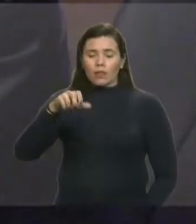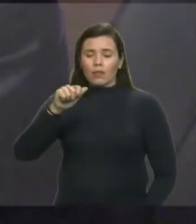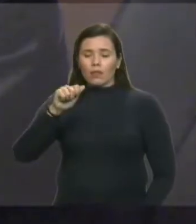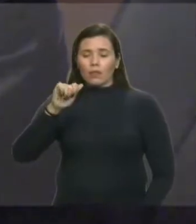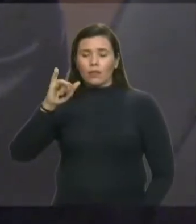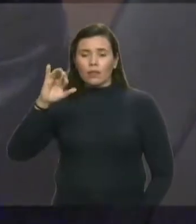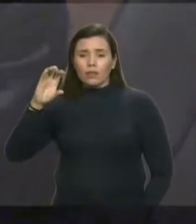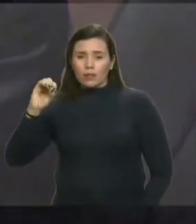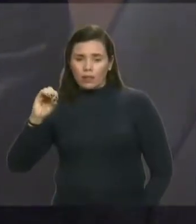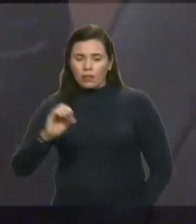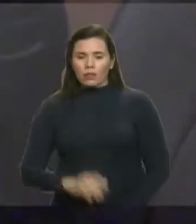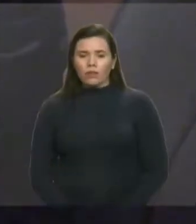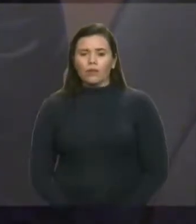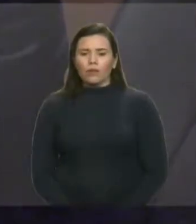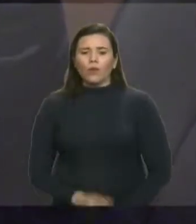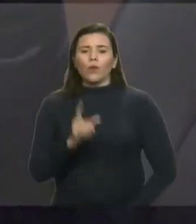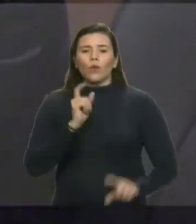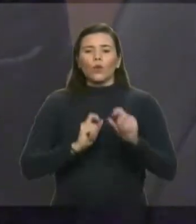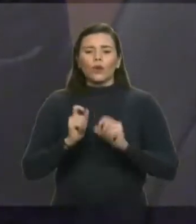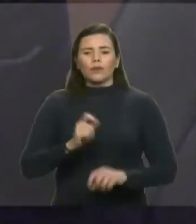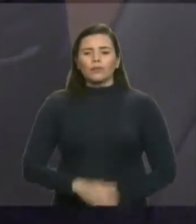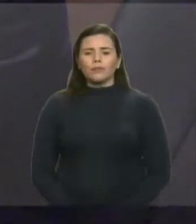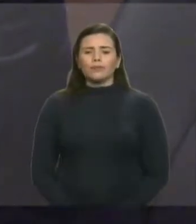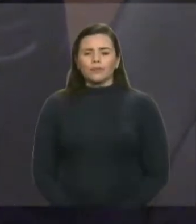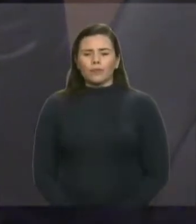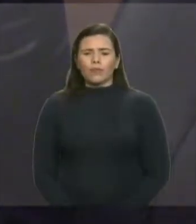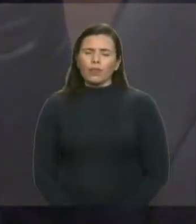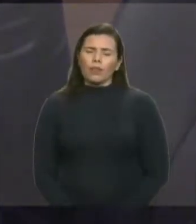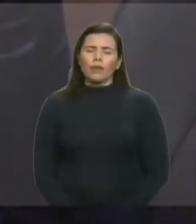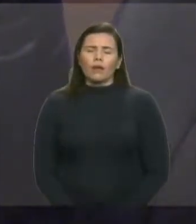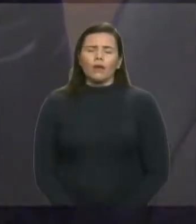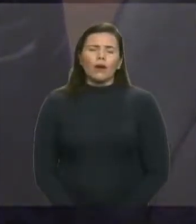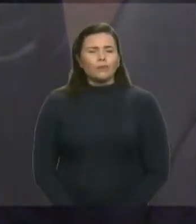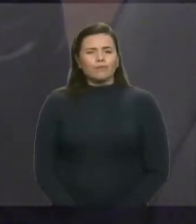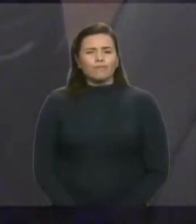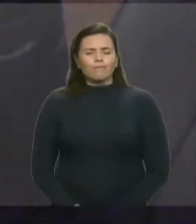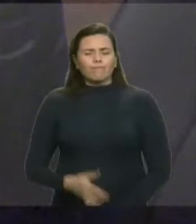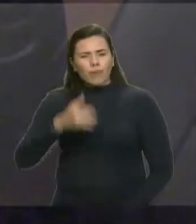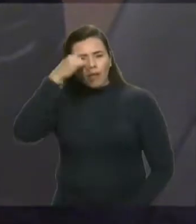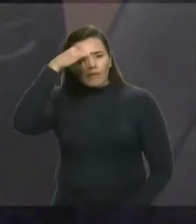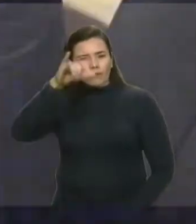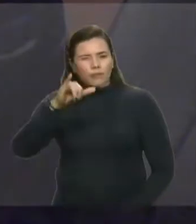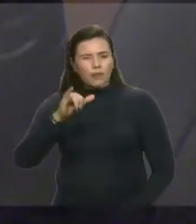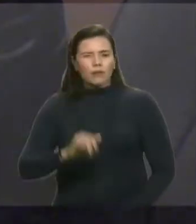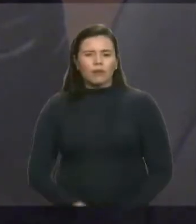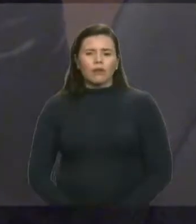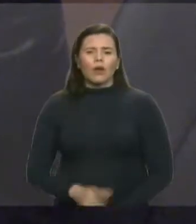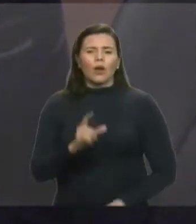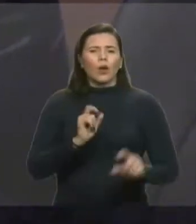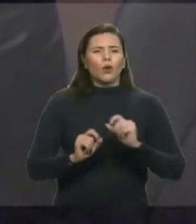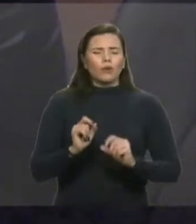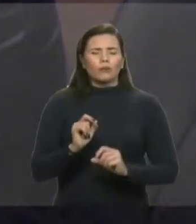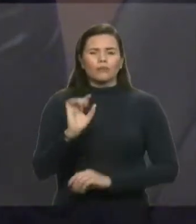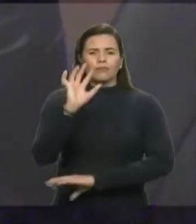ao desmatamento. Eu estou falando isso até misturando, quem não está me entendendo, uma coisa com a outra, com